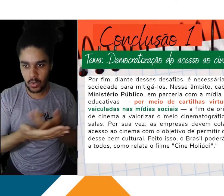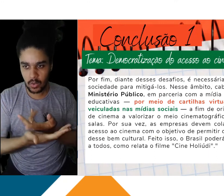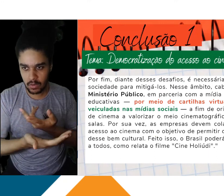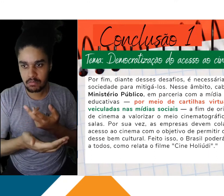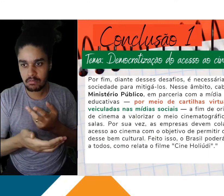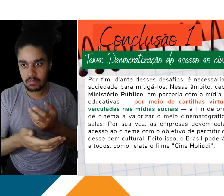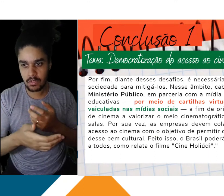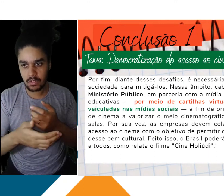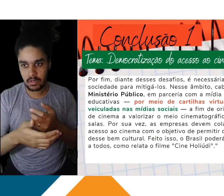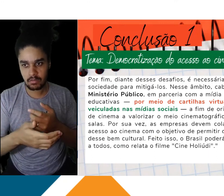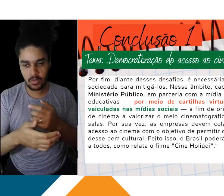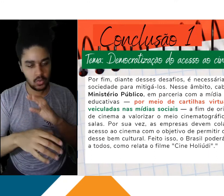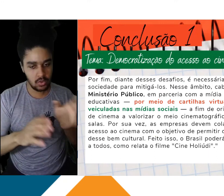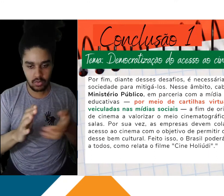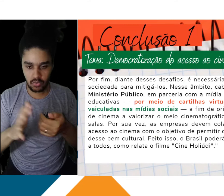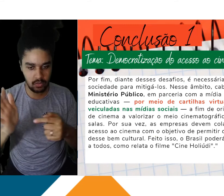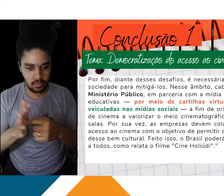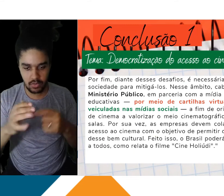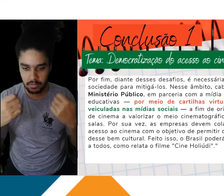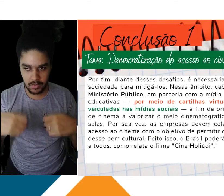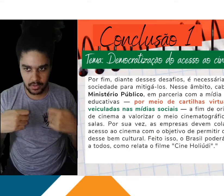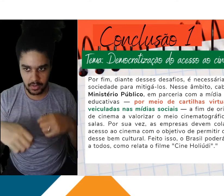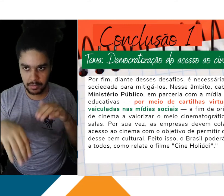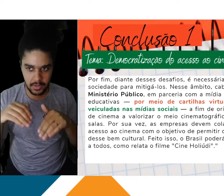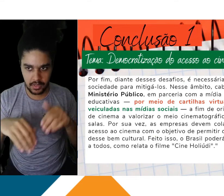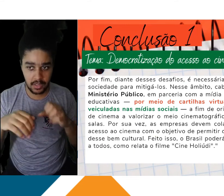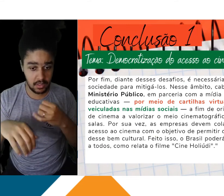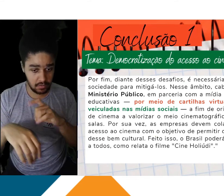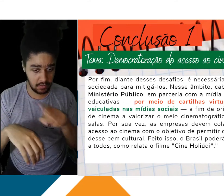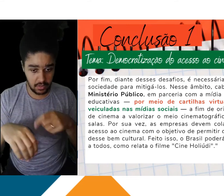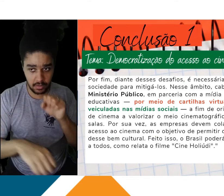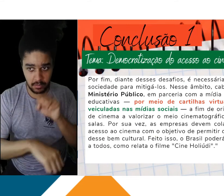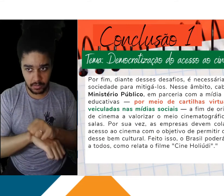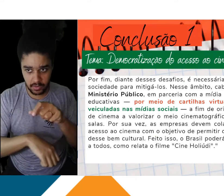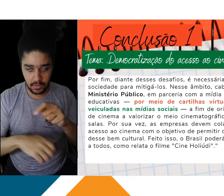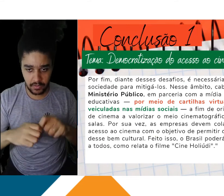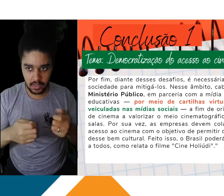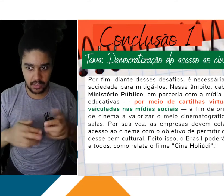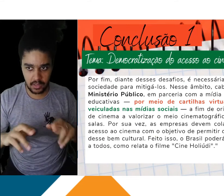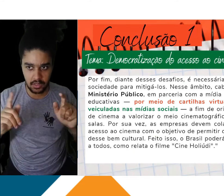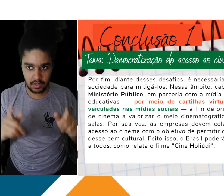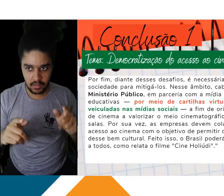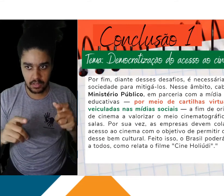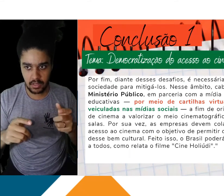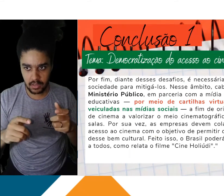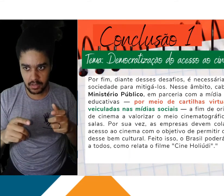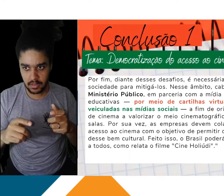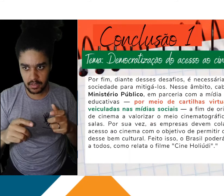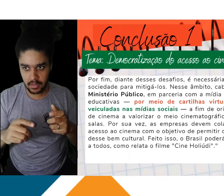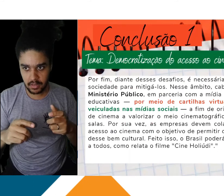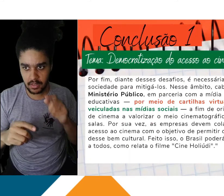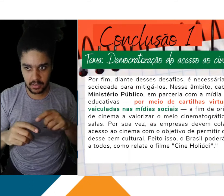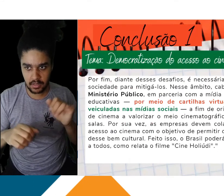essa conseguiria atingir o tão sonhado 200 pontos no critério 5, beleza? Então, se você pausou e você fez de uma outra forma o detalhamento e o